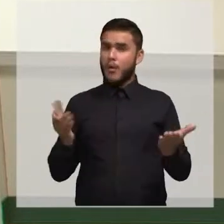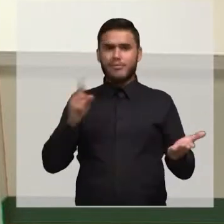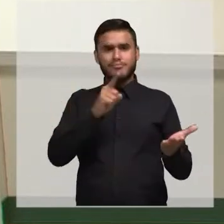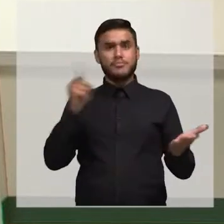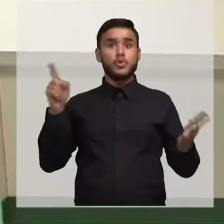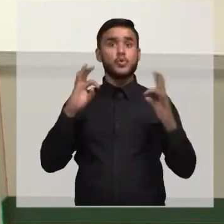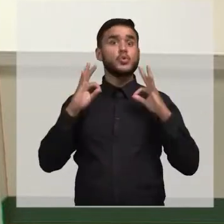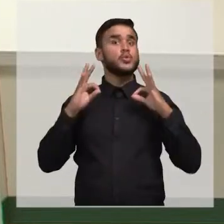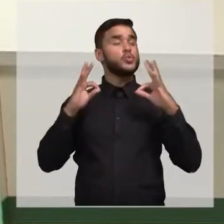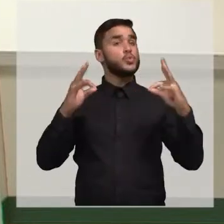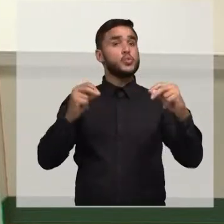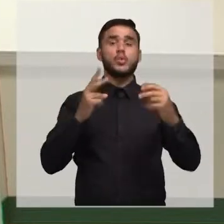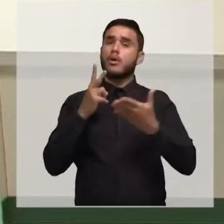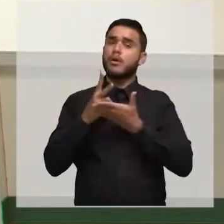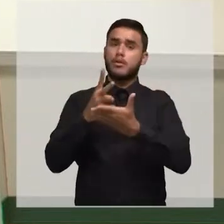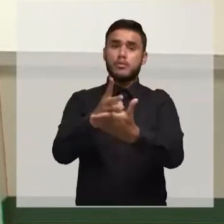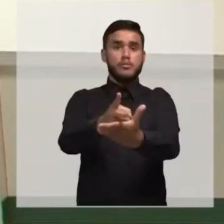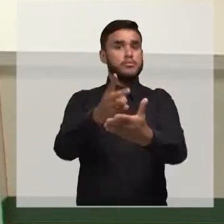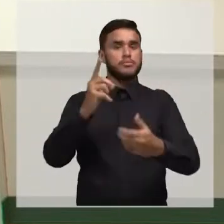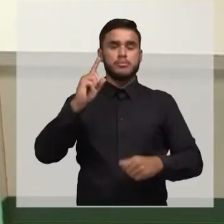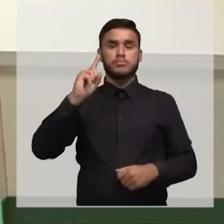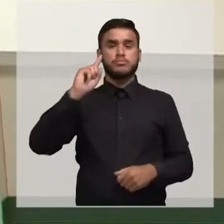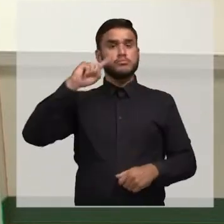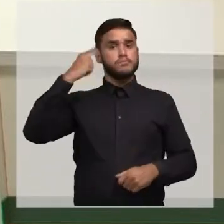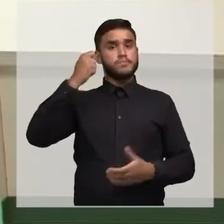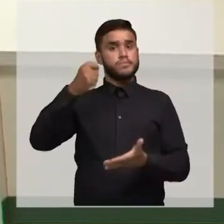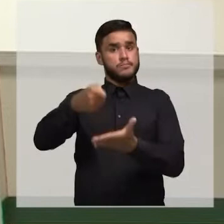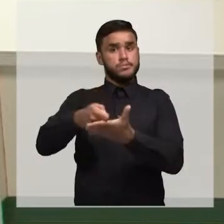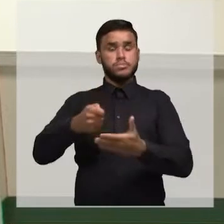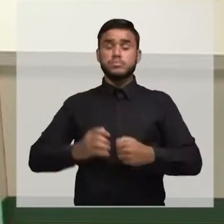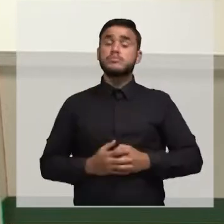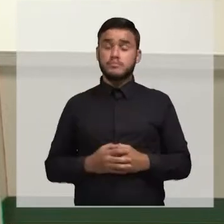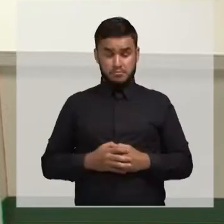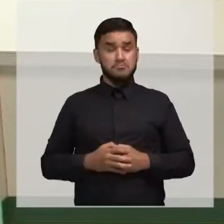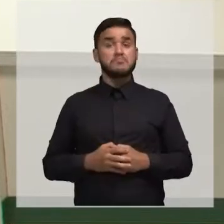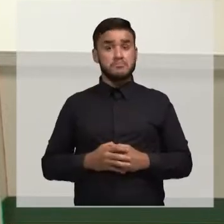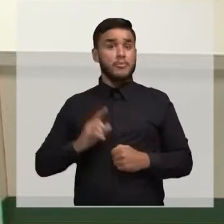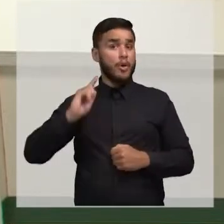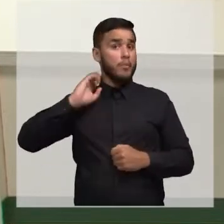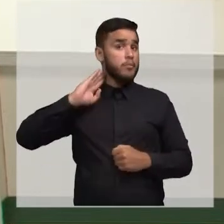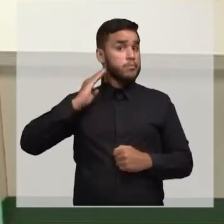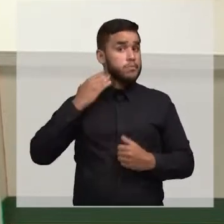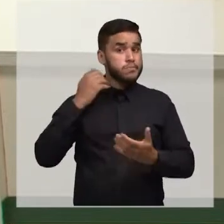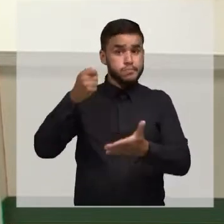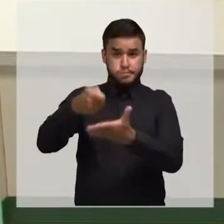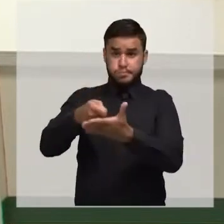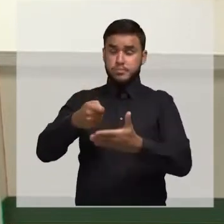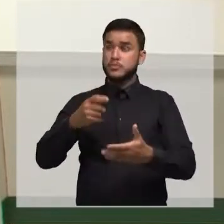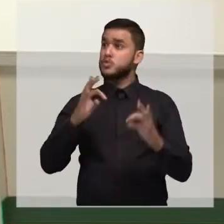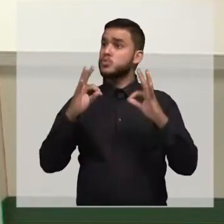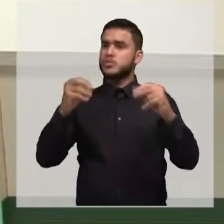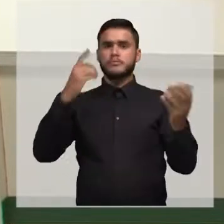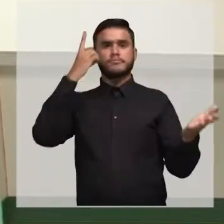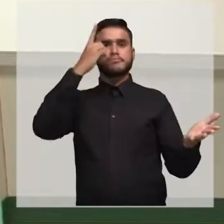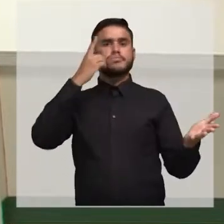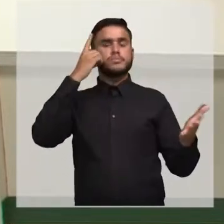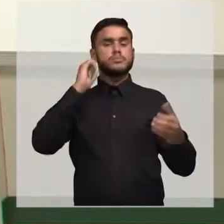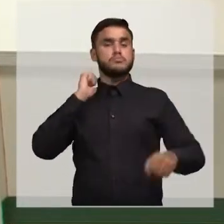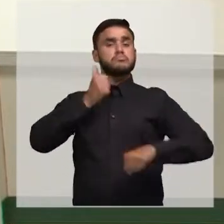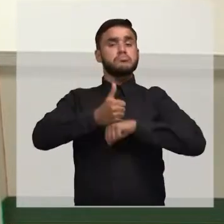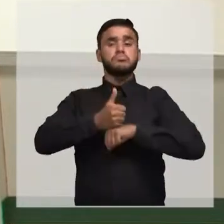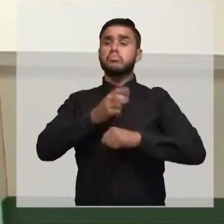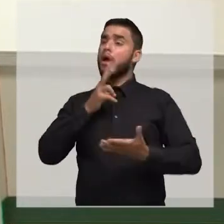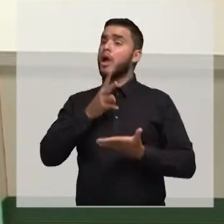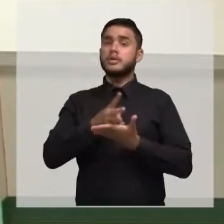vitalícios. Juiz morre no cargo, desembargador morre no cargo, ou colocar um